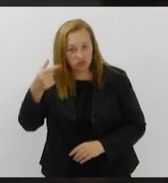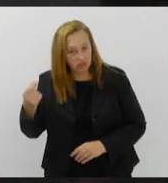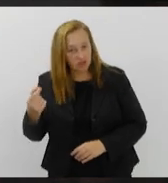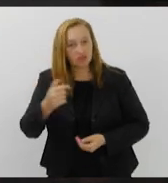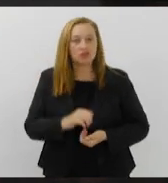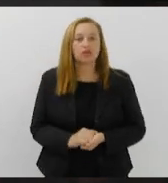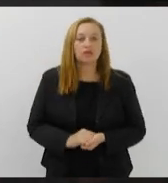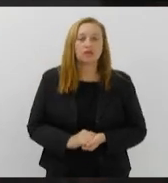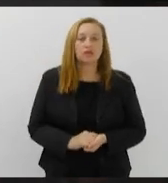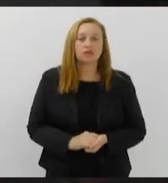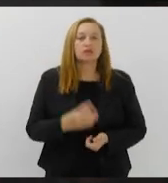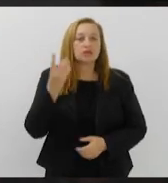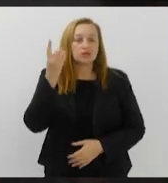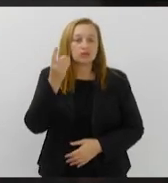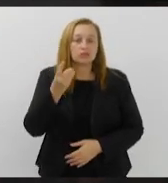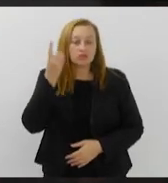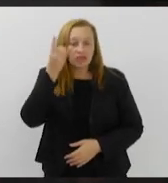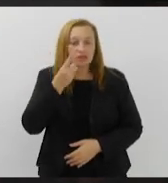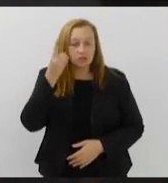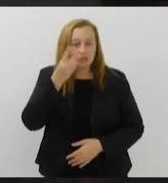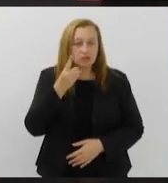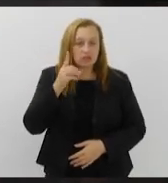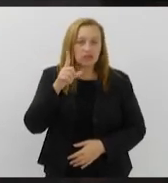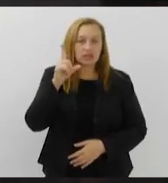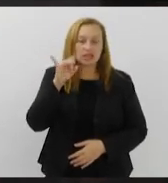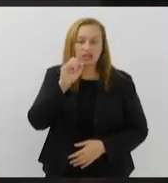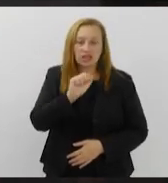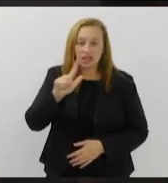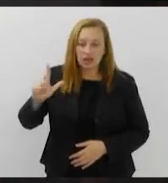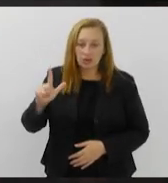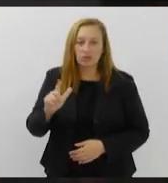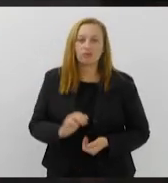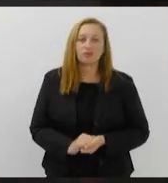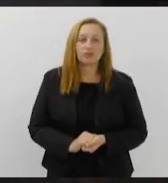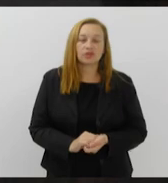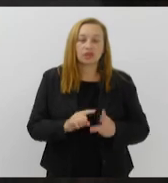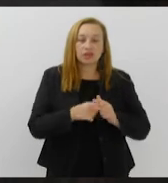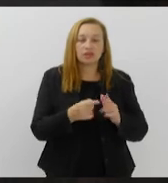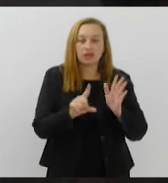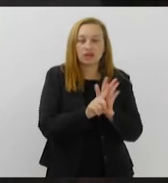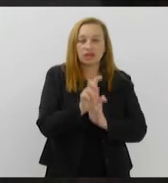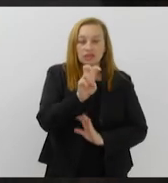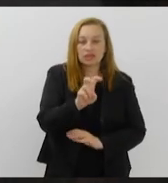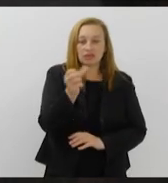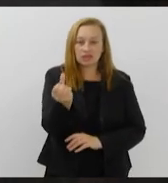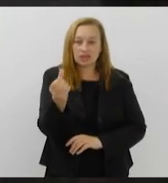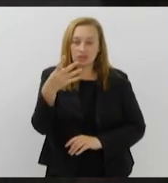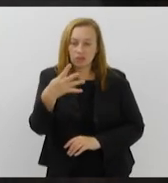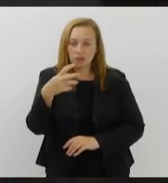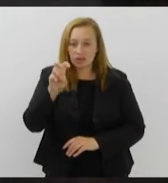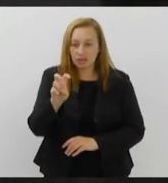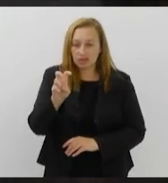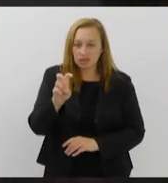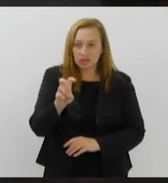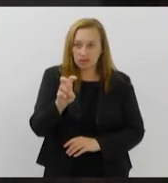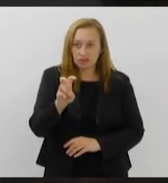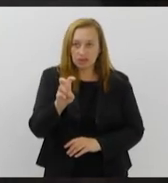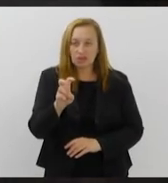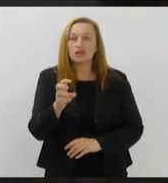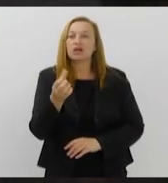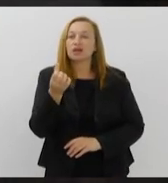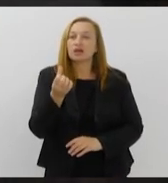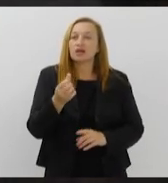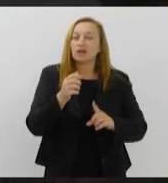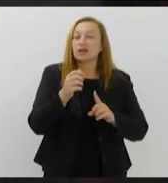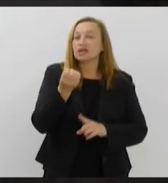2020, de autoria do deputado Daniel Librelon, que altera o anexo da lei número 5.645 de 6